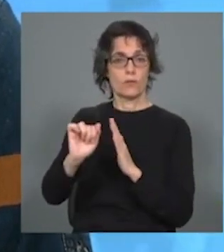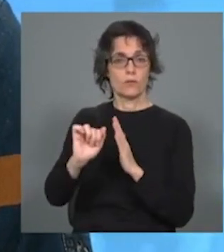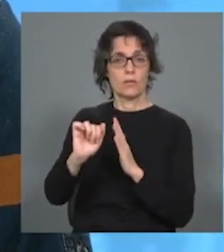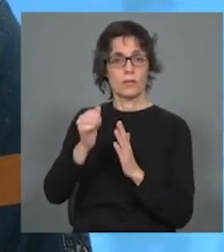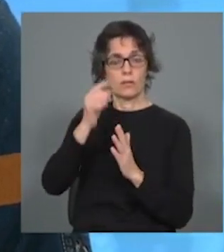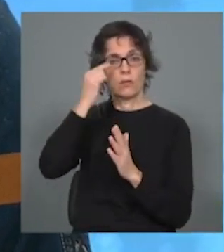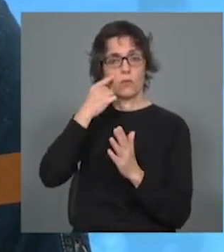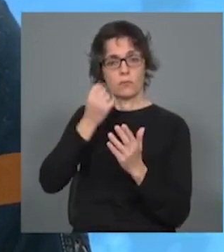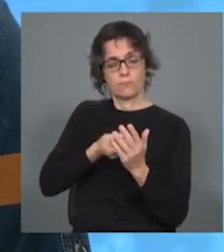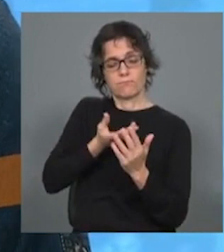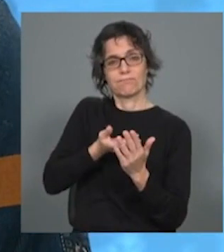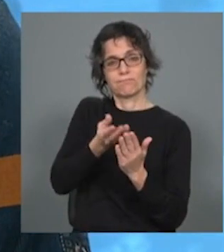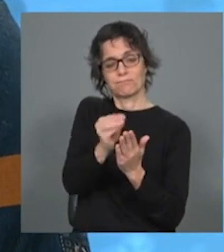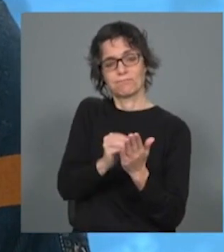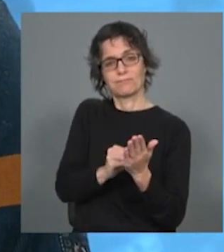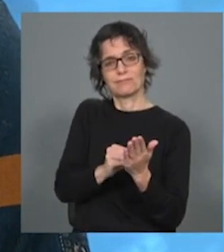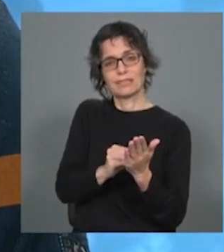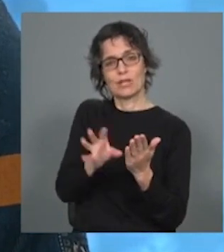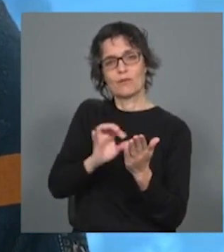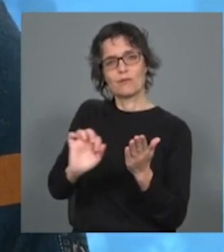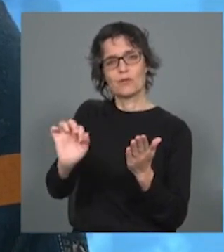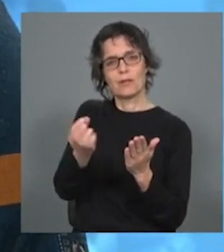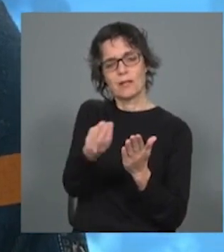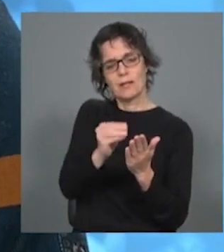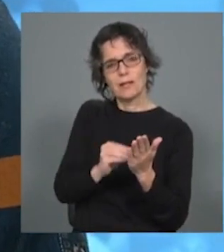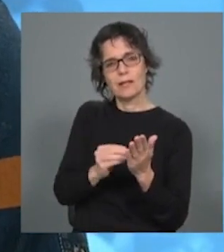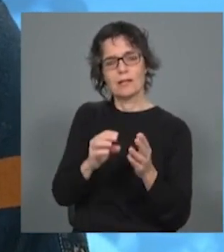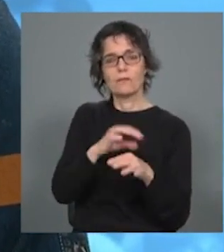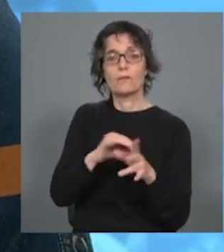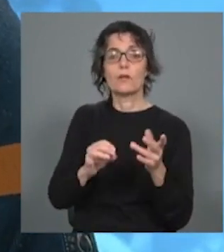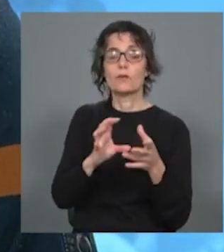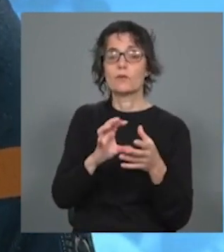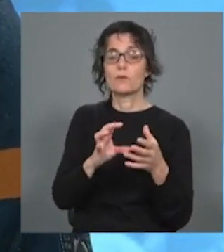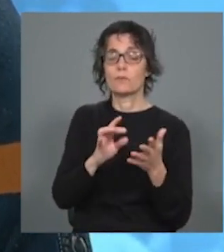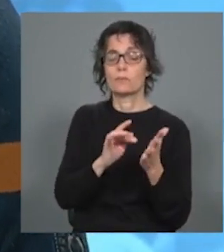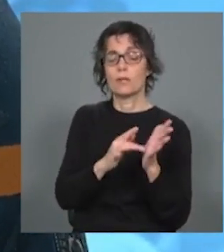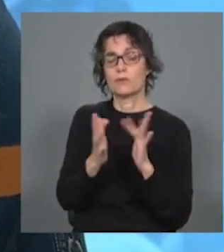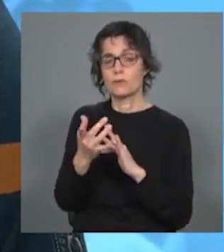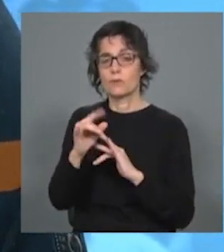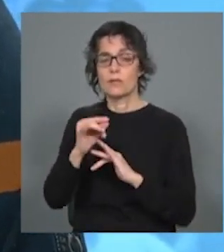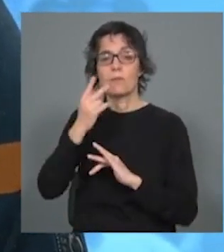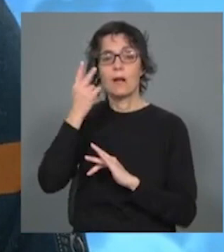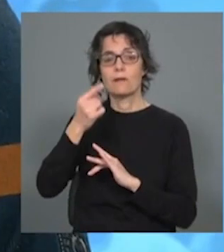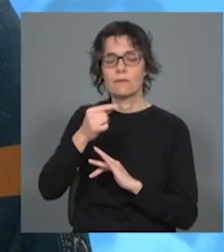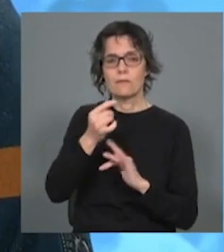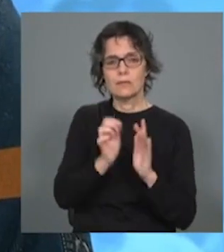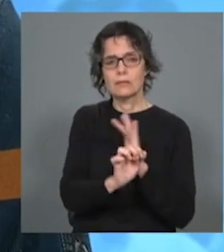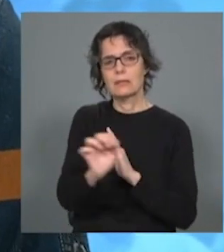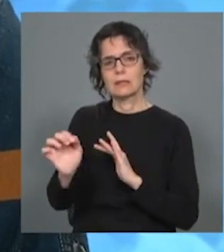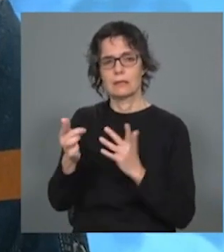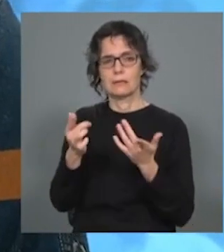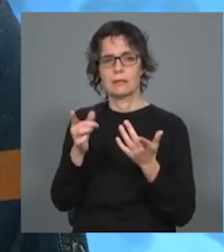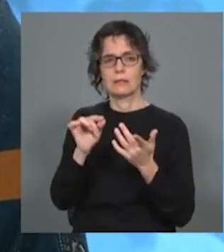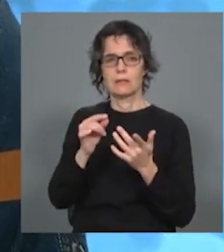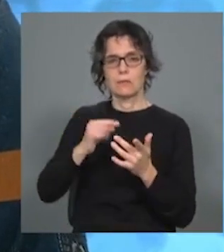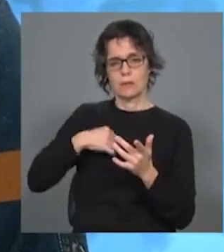a forma como nos descreve Jesus e como apresenta os episódios relacionados com a sua vida também nos ajuda a conhecer a